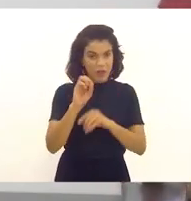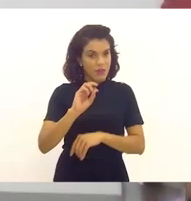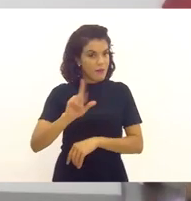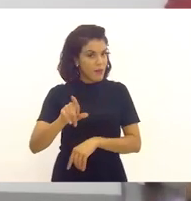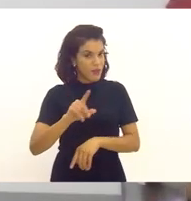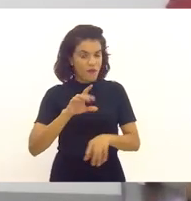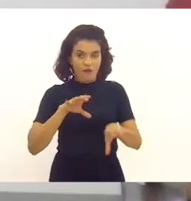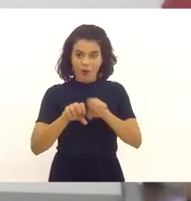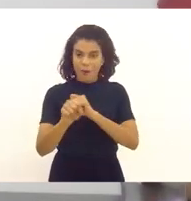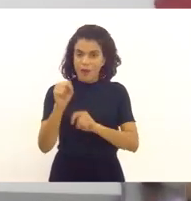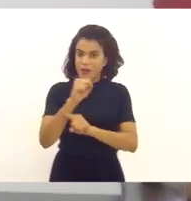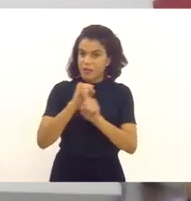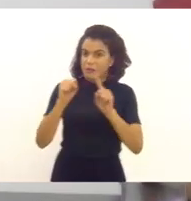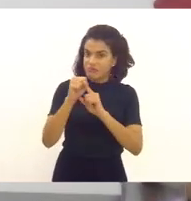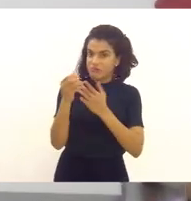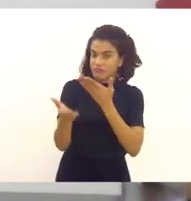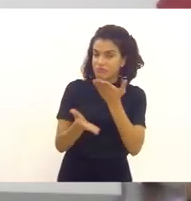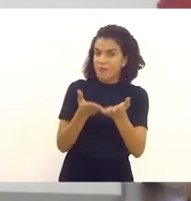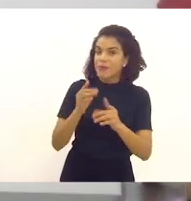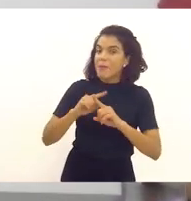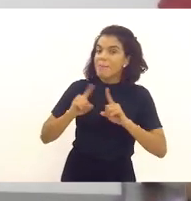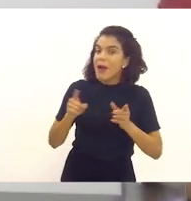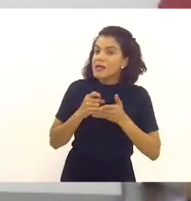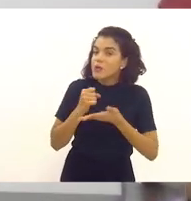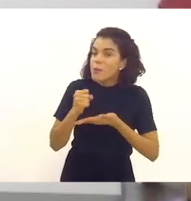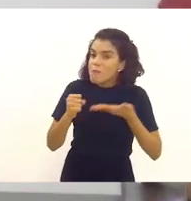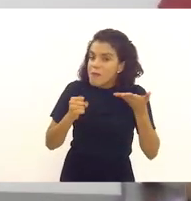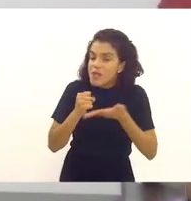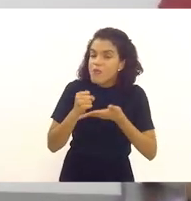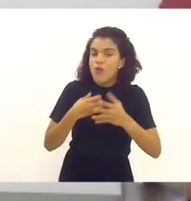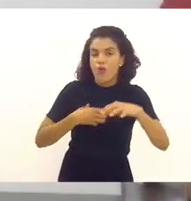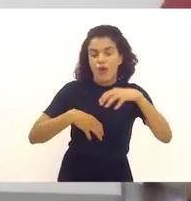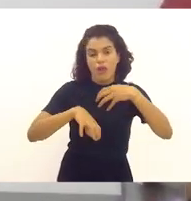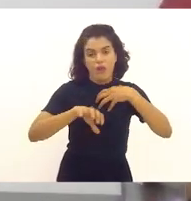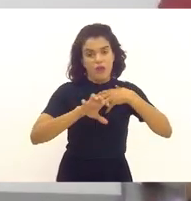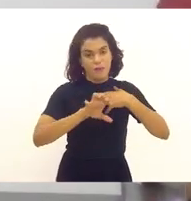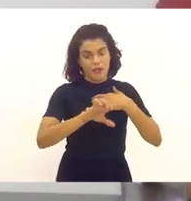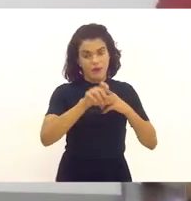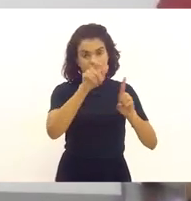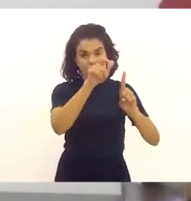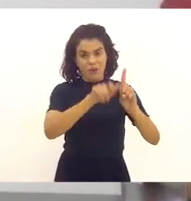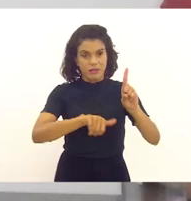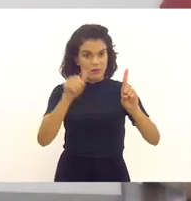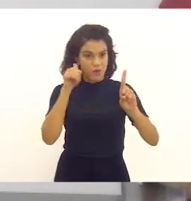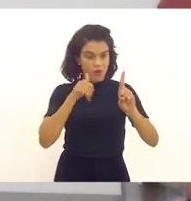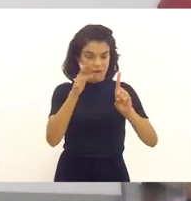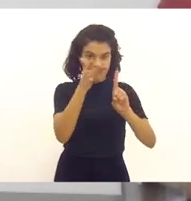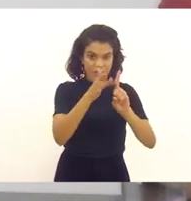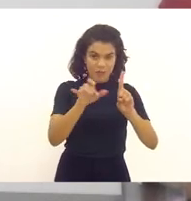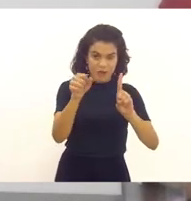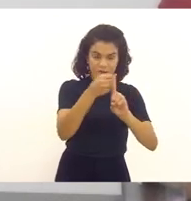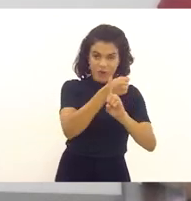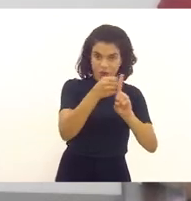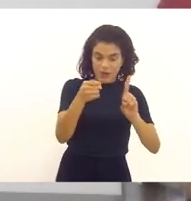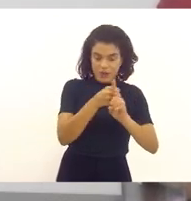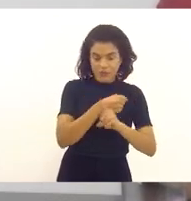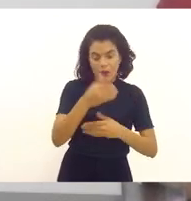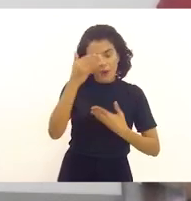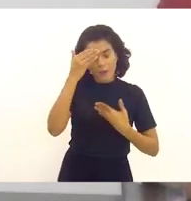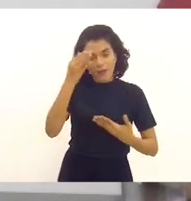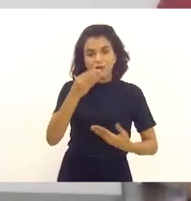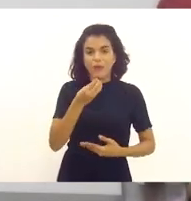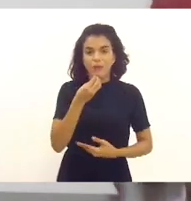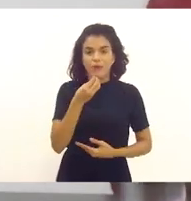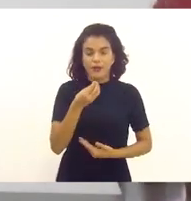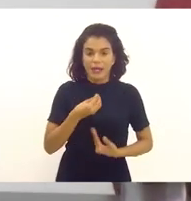social mas nós temos que ter no mínimo empatia com essa mulher vítima de violência muito obrigada pela